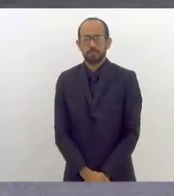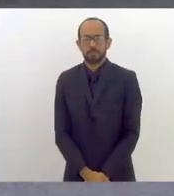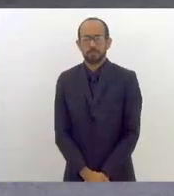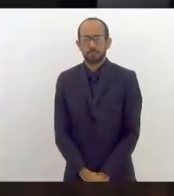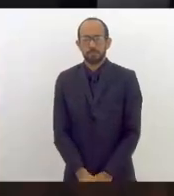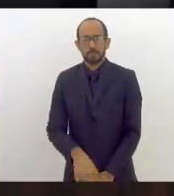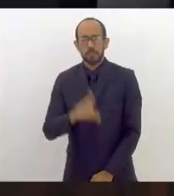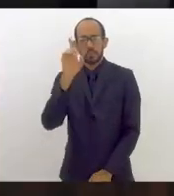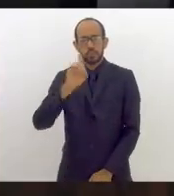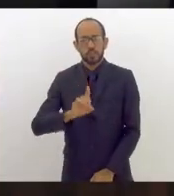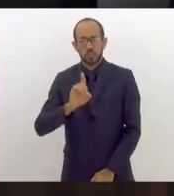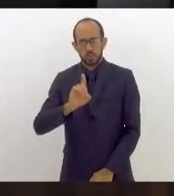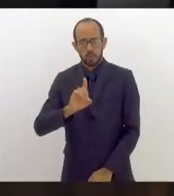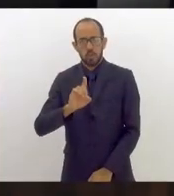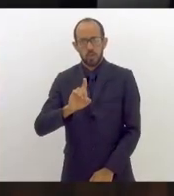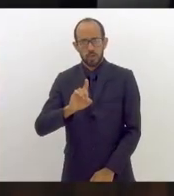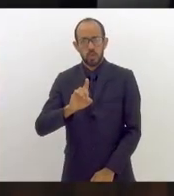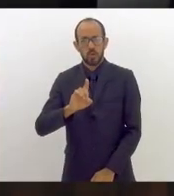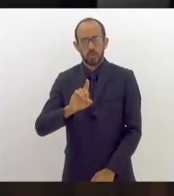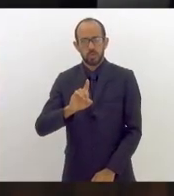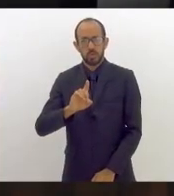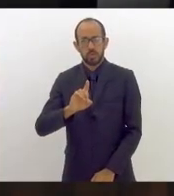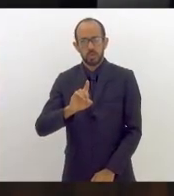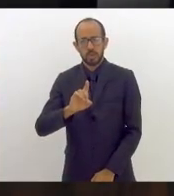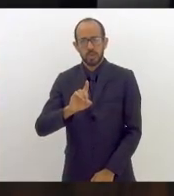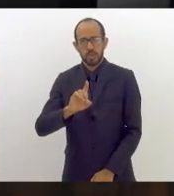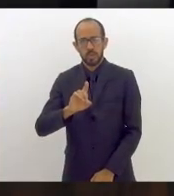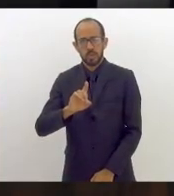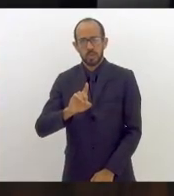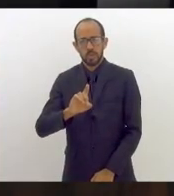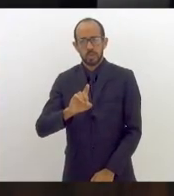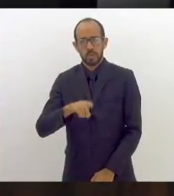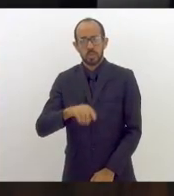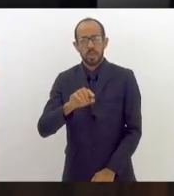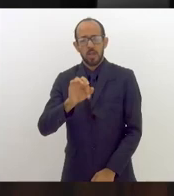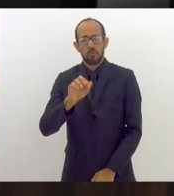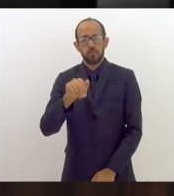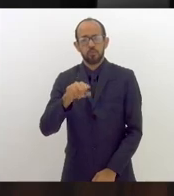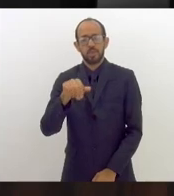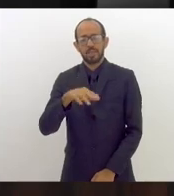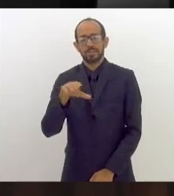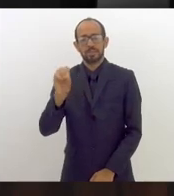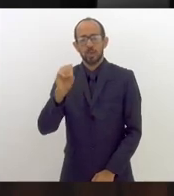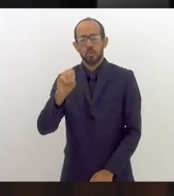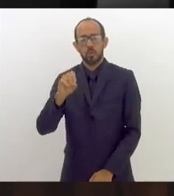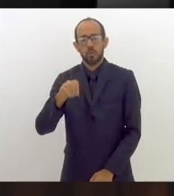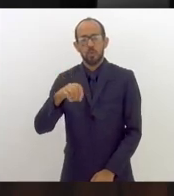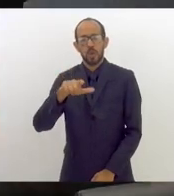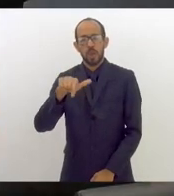diretora divulgação de Fundação Leão 13 Fernanda godar